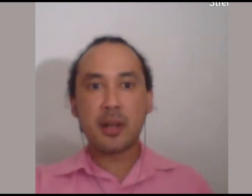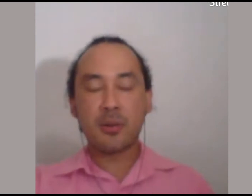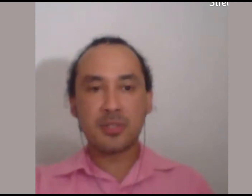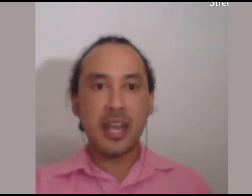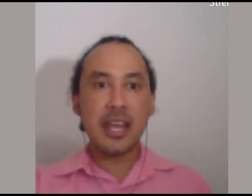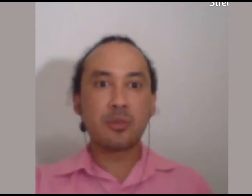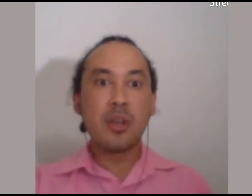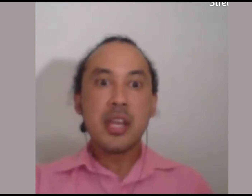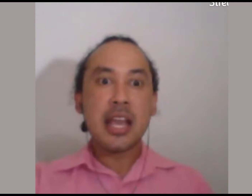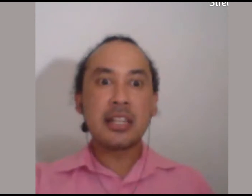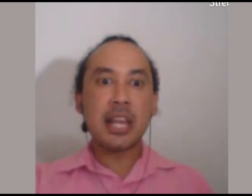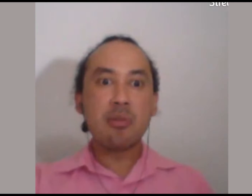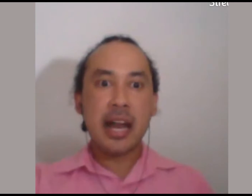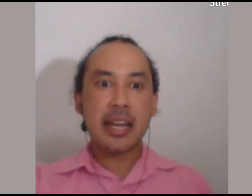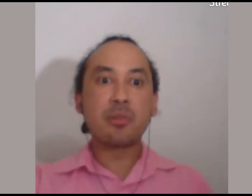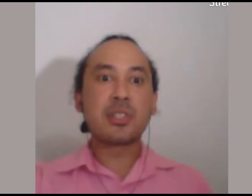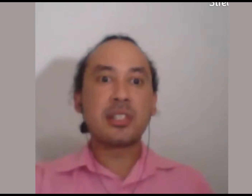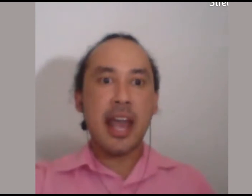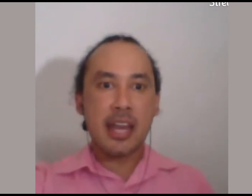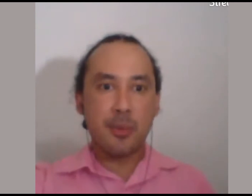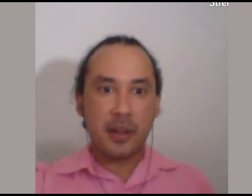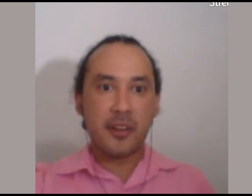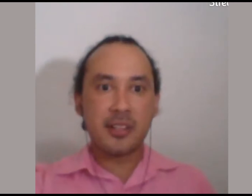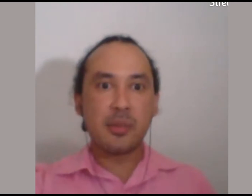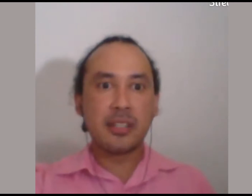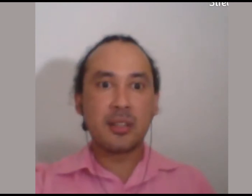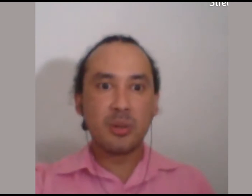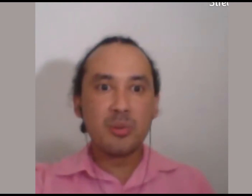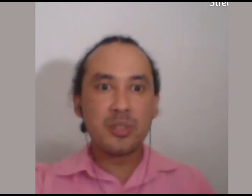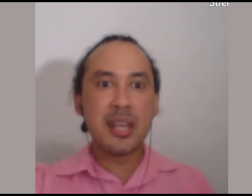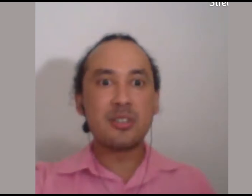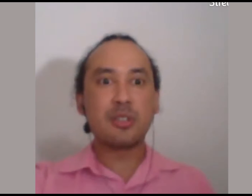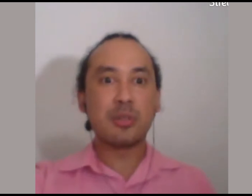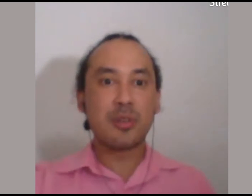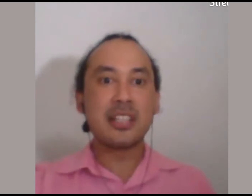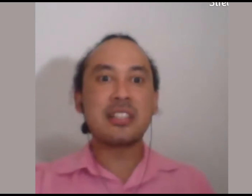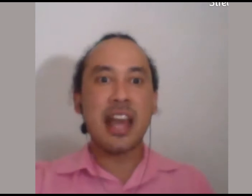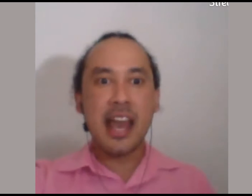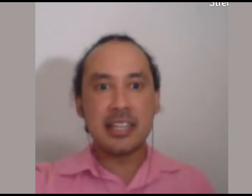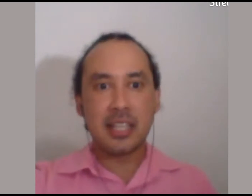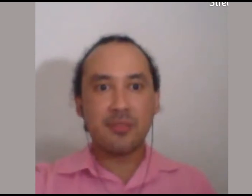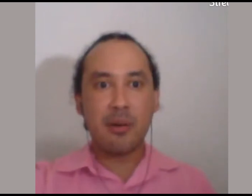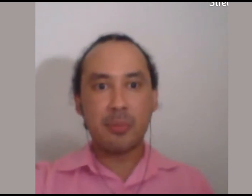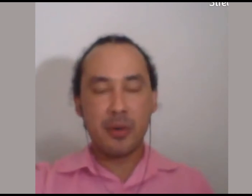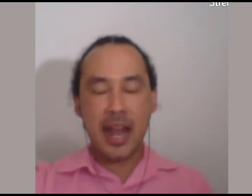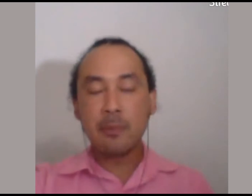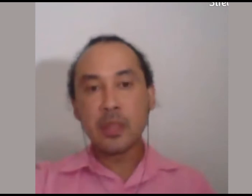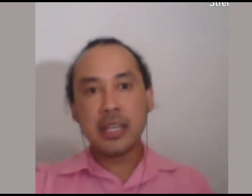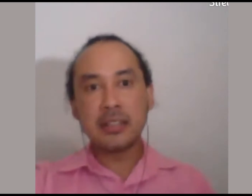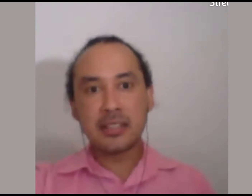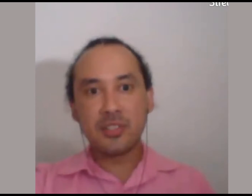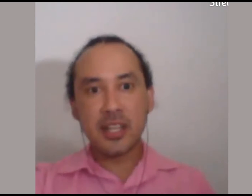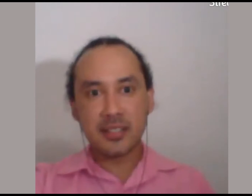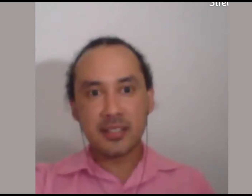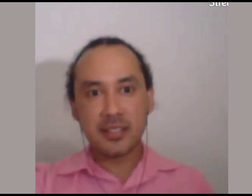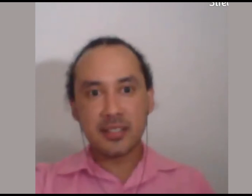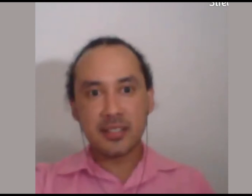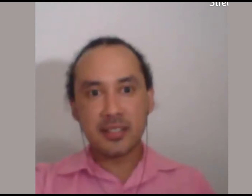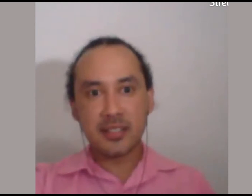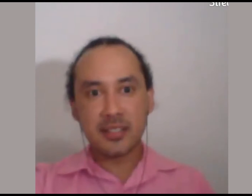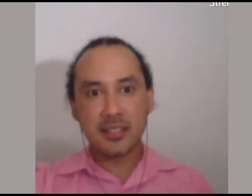sofre um preconceito, que ele tem um canal sério para fazer uma denúncia, instituições sérias que vão apurar e decidir